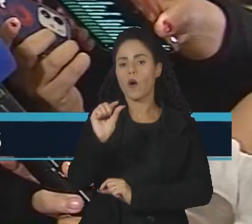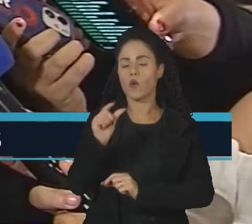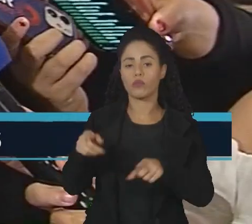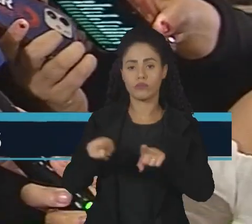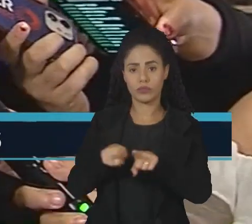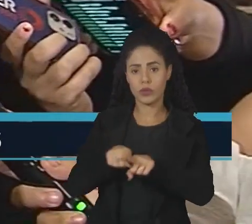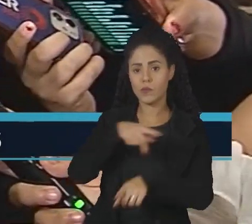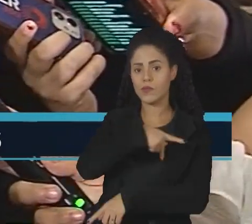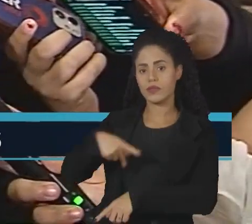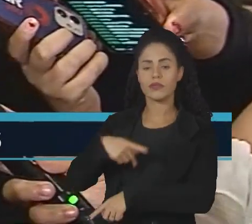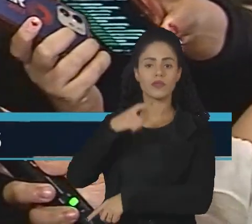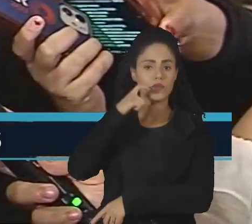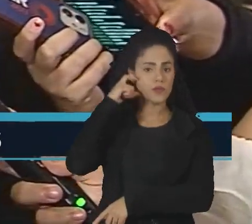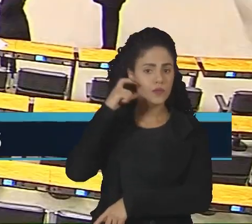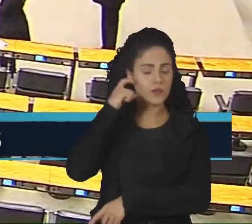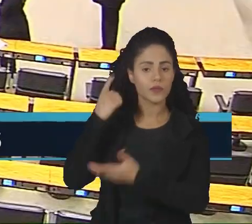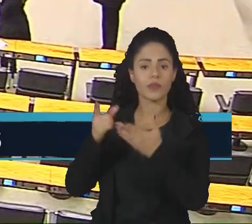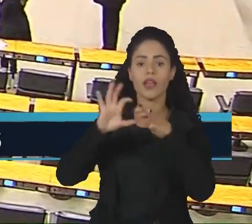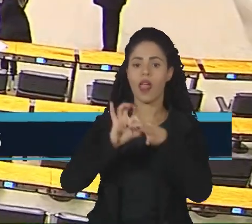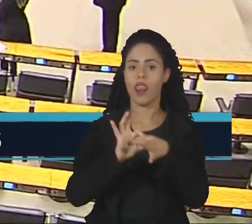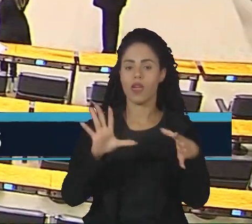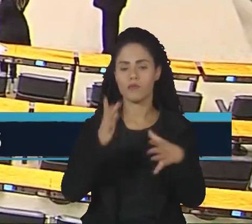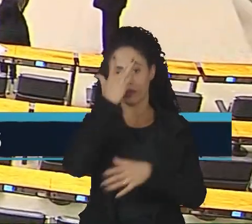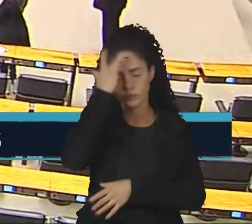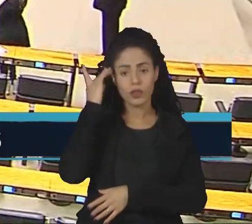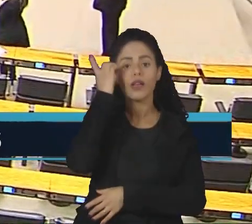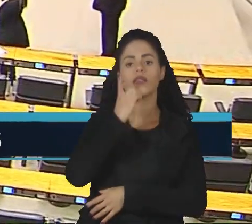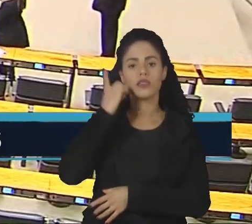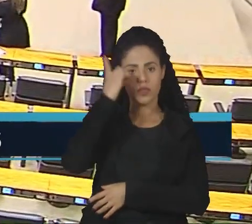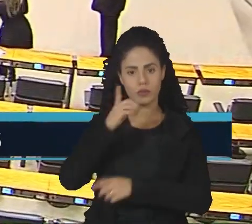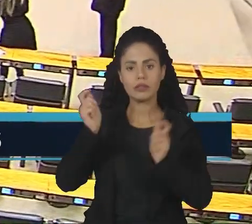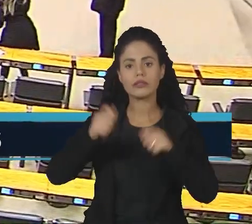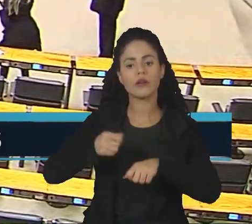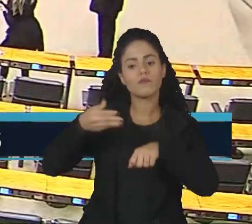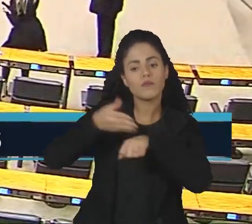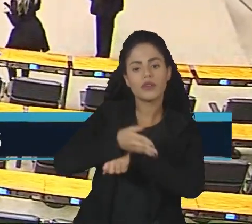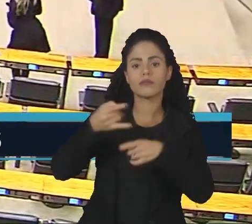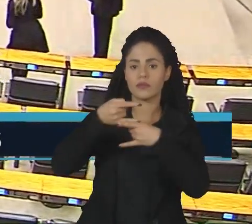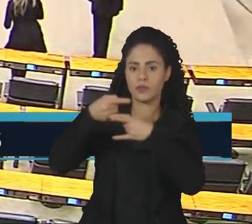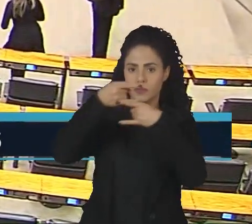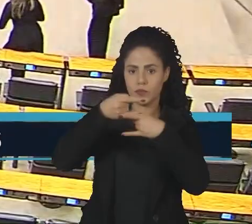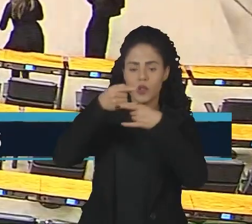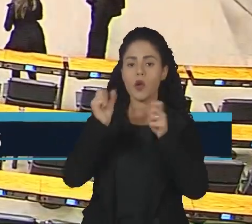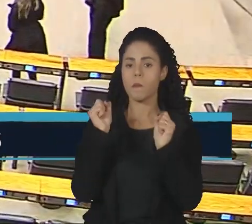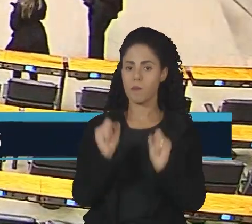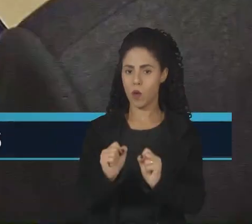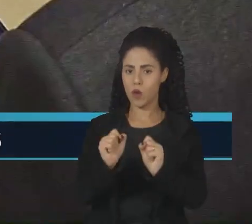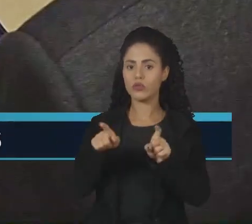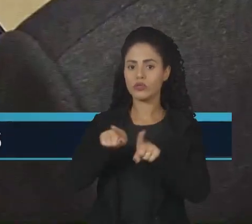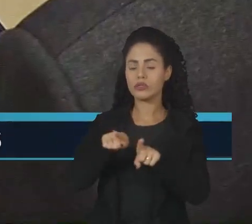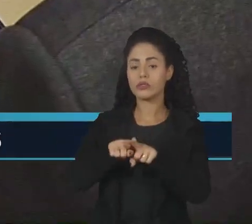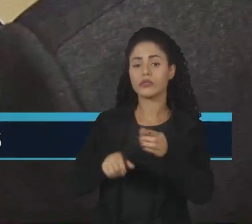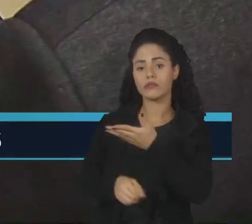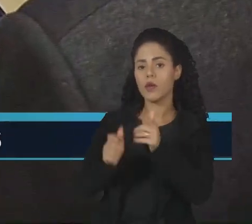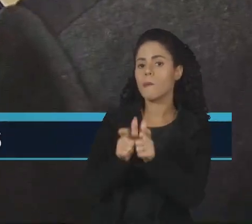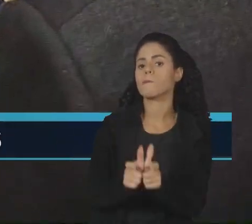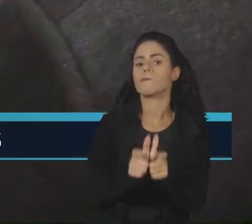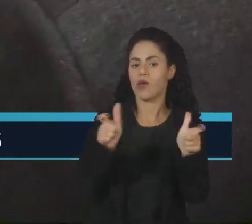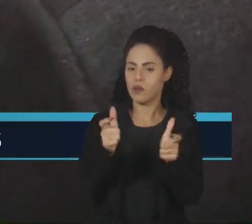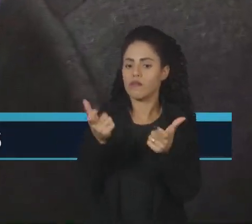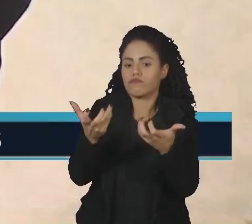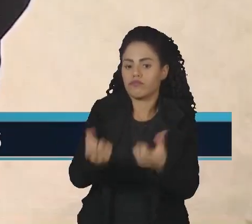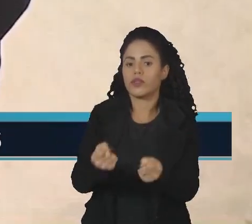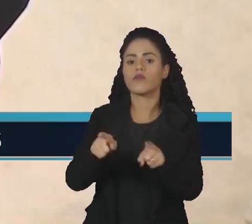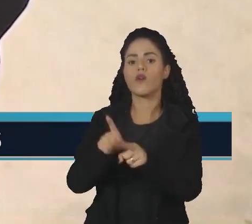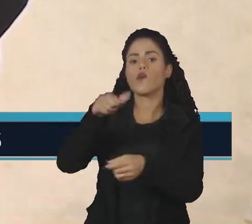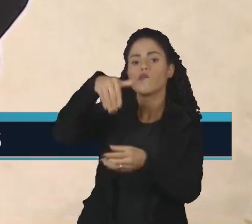Câmara, Arthur Lira, liberou os deputados para que eles participem virtualmente das sessões plenárias. E a maioria optou por